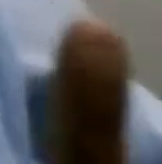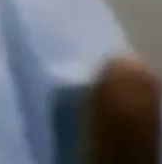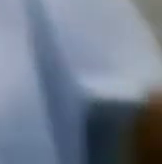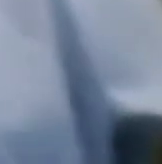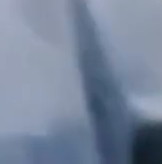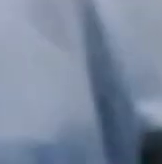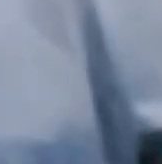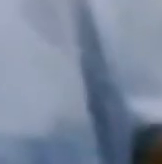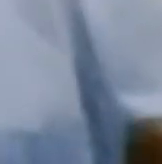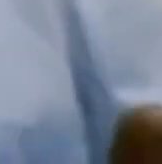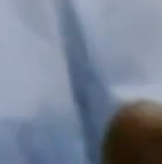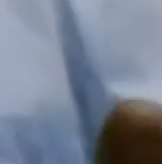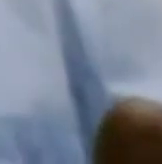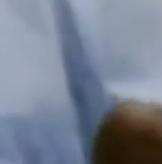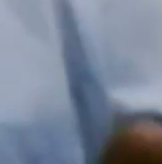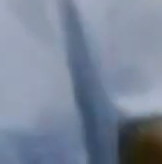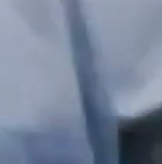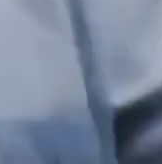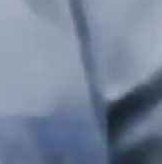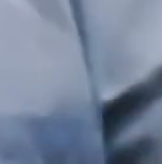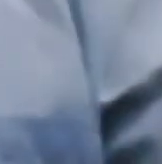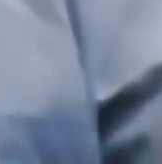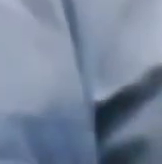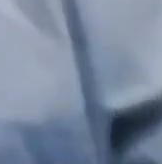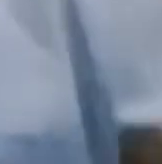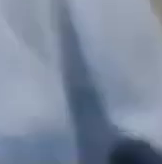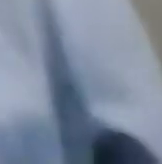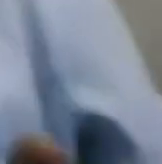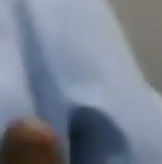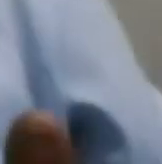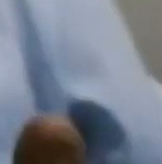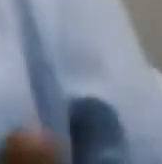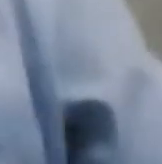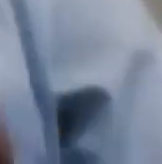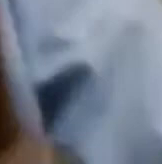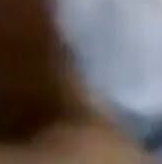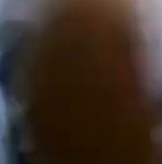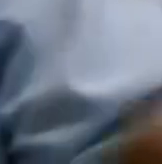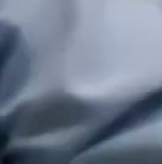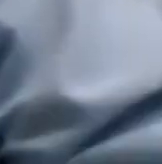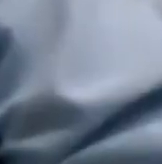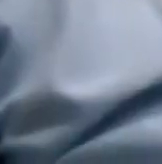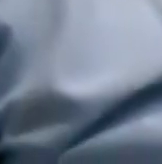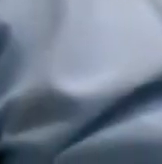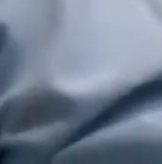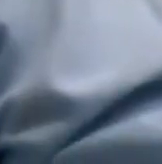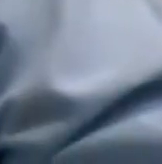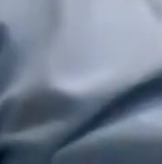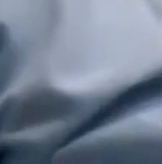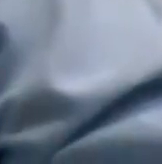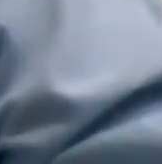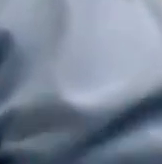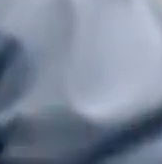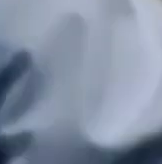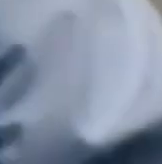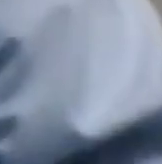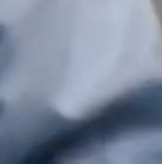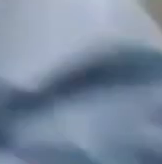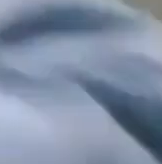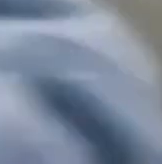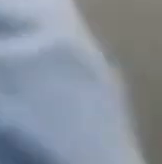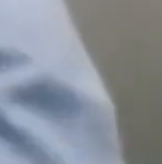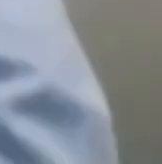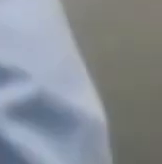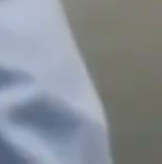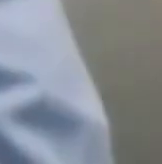sendo uma válvula de fomento do esporte de rendimento, uma válvula de fomento do esporte formador,